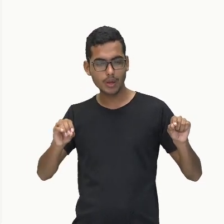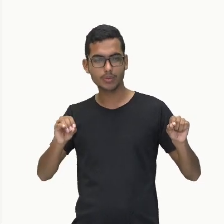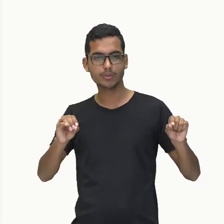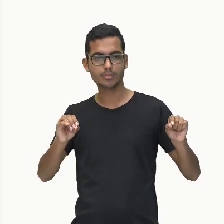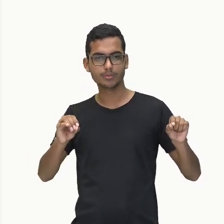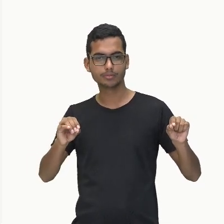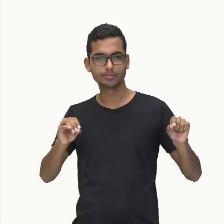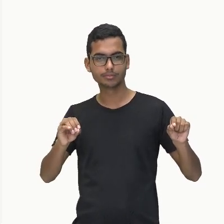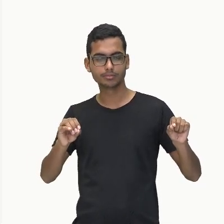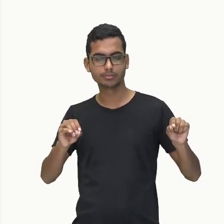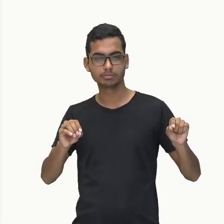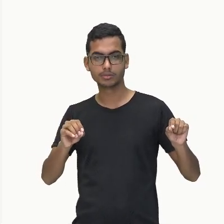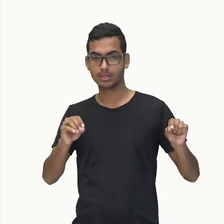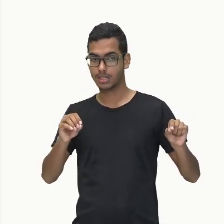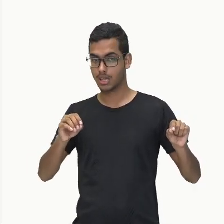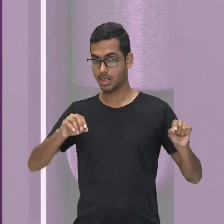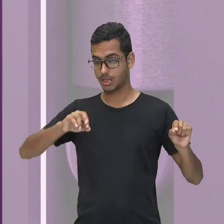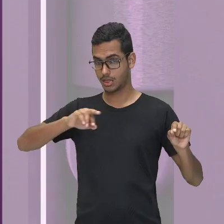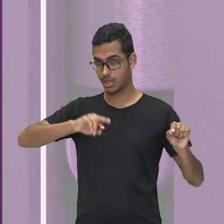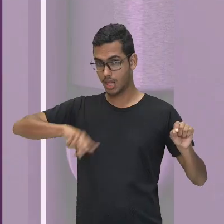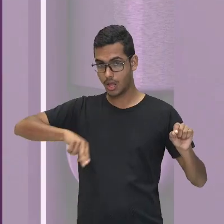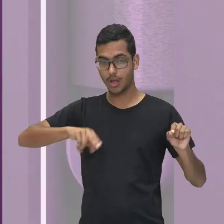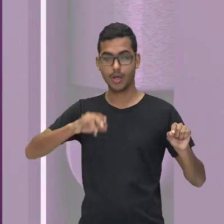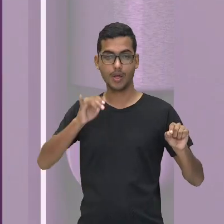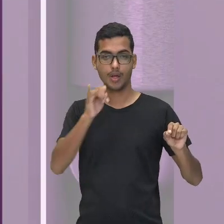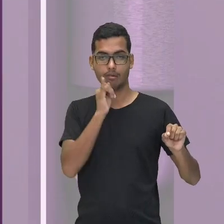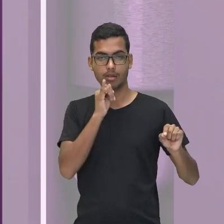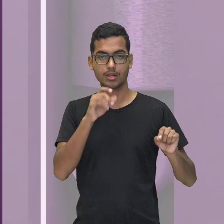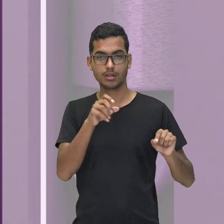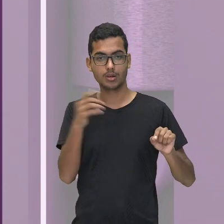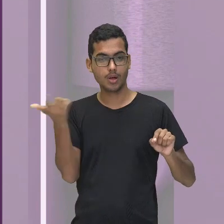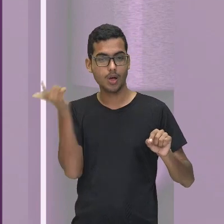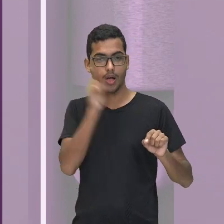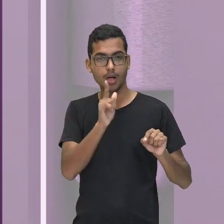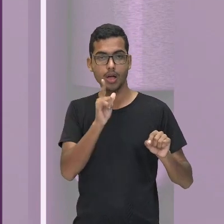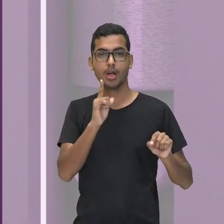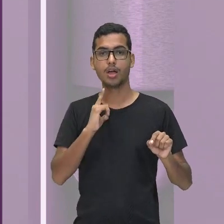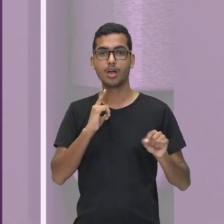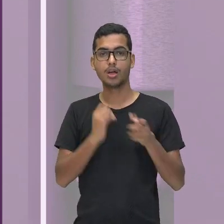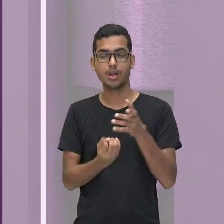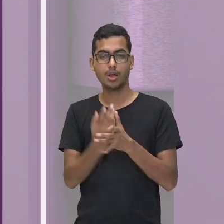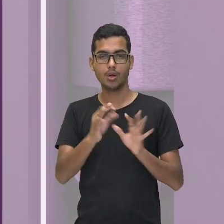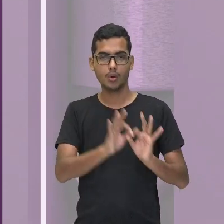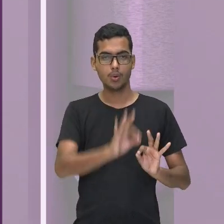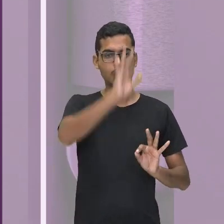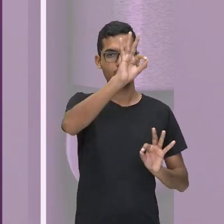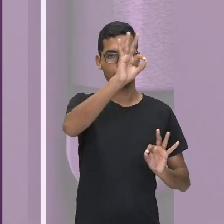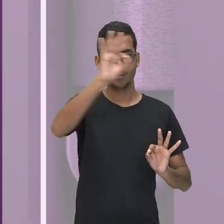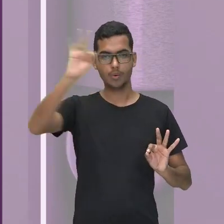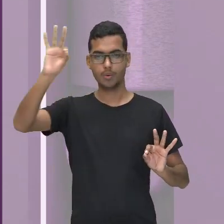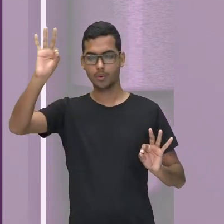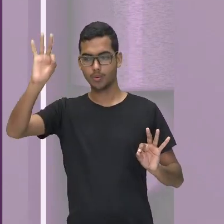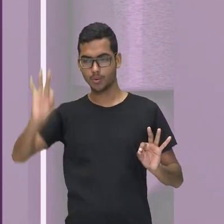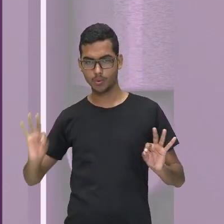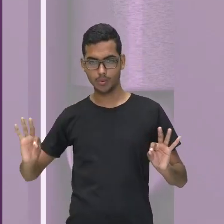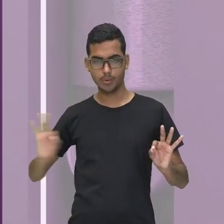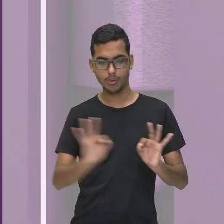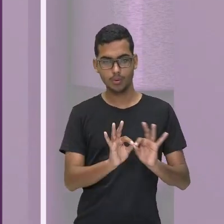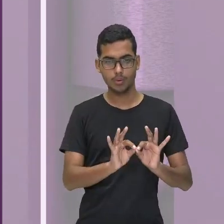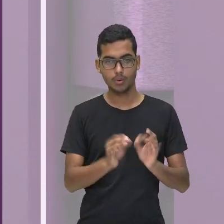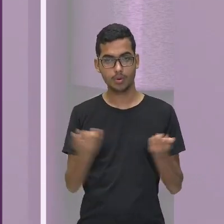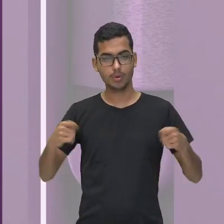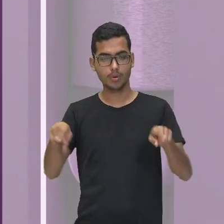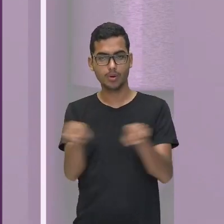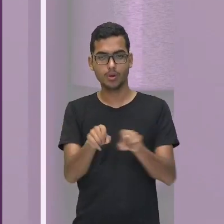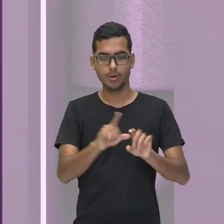então esses três pontos a gente pode calcular aí, eles vão formar um triângulo, né? A gente pode calcular a área